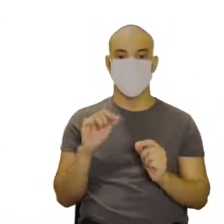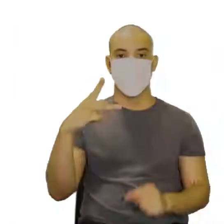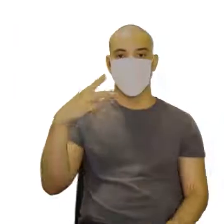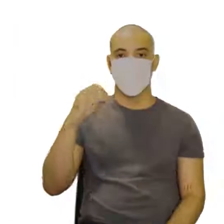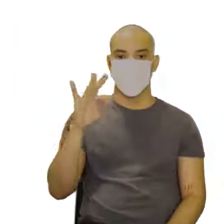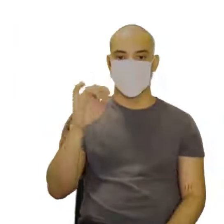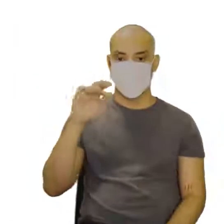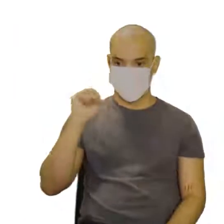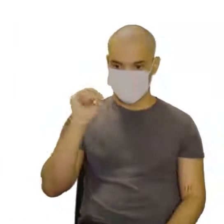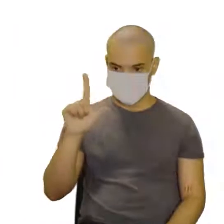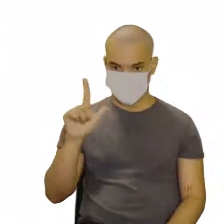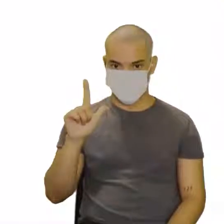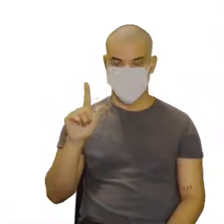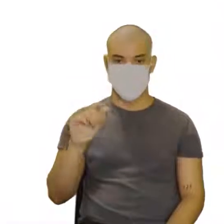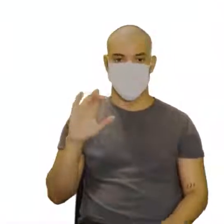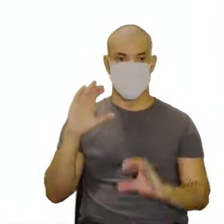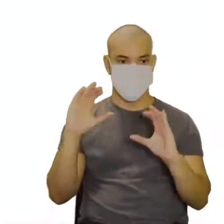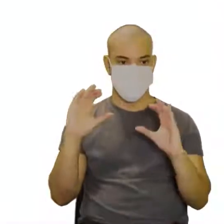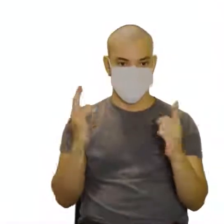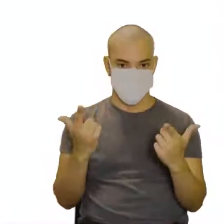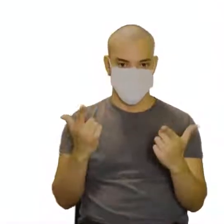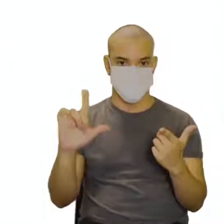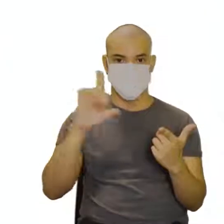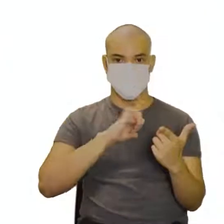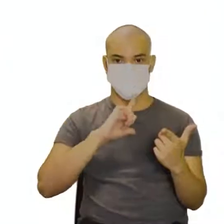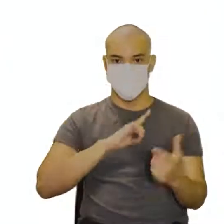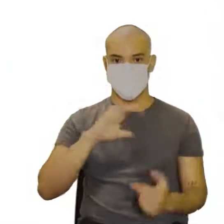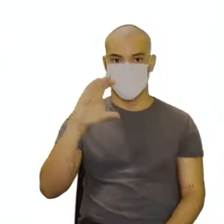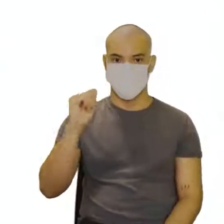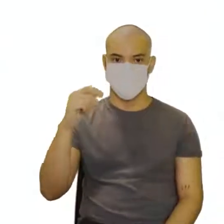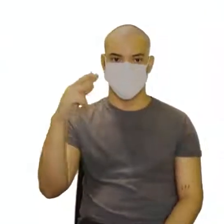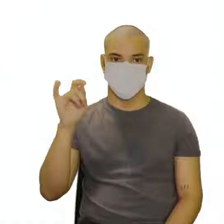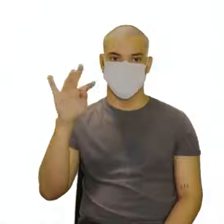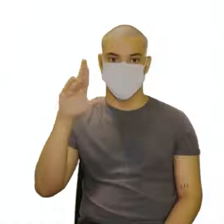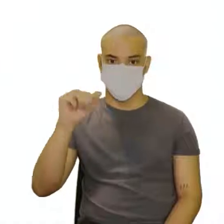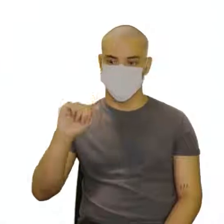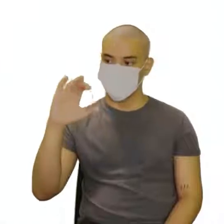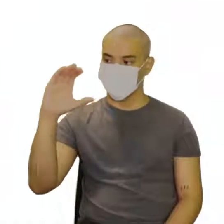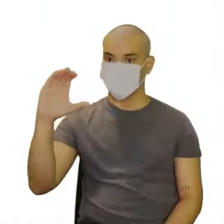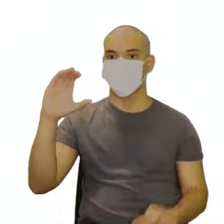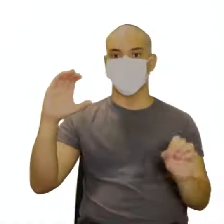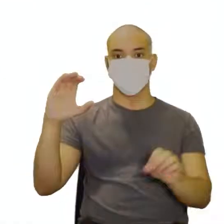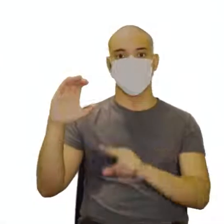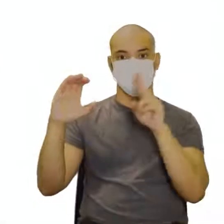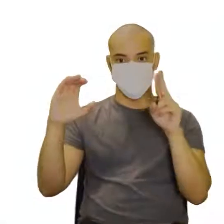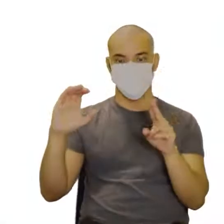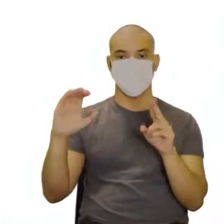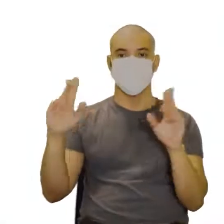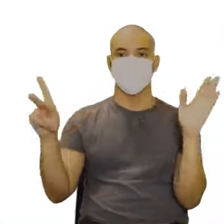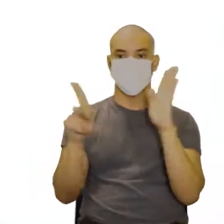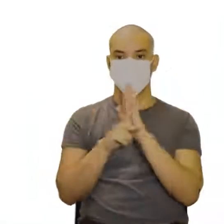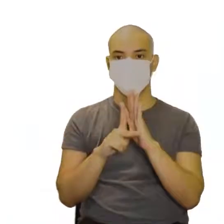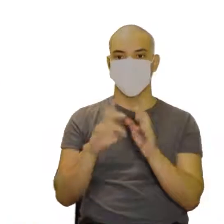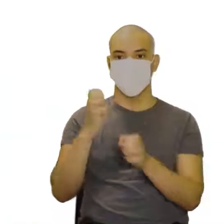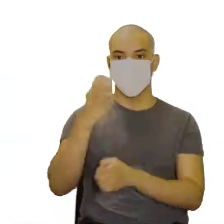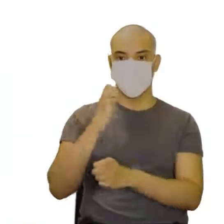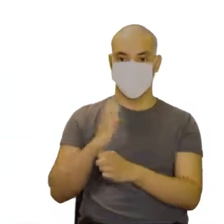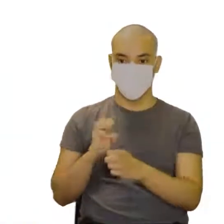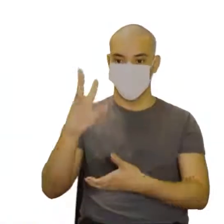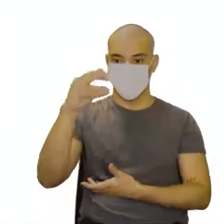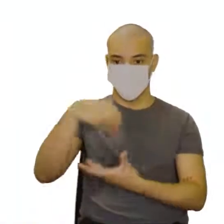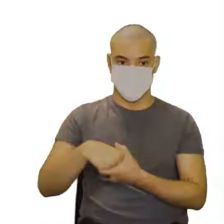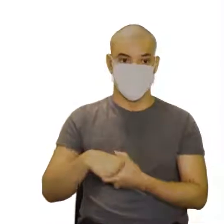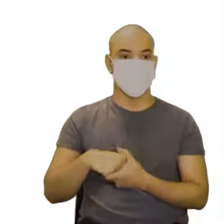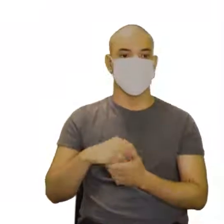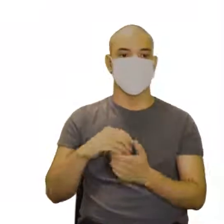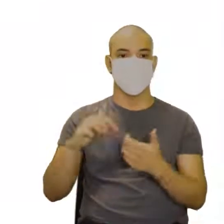potencial, certo? Então tá aqui, ó, a capacitância C ou capacitância eletrostática do capacitor é calculada